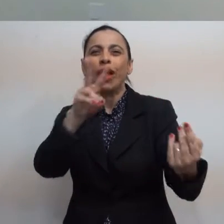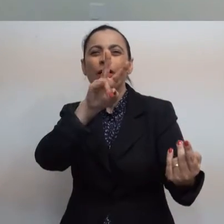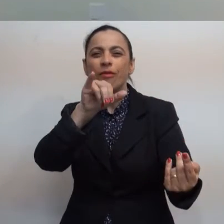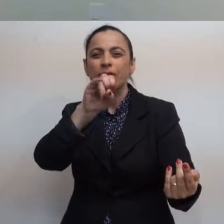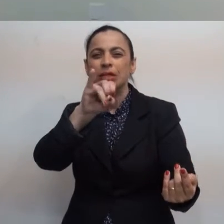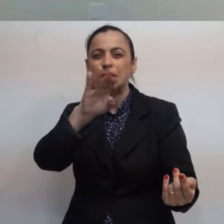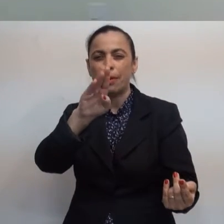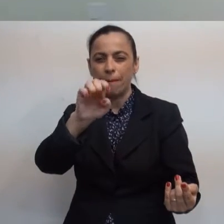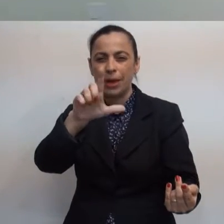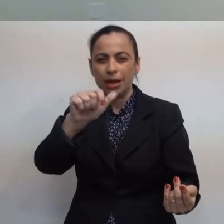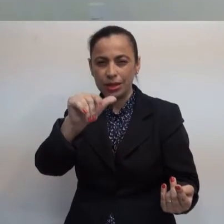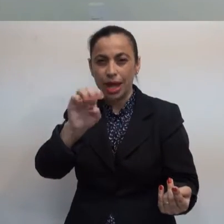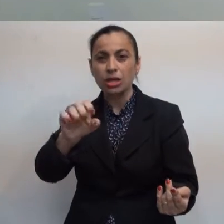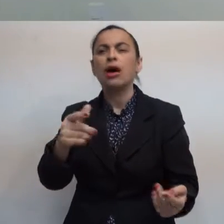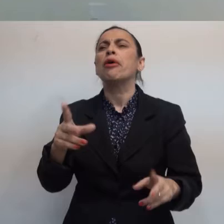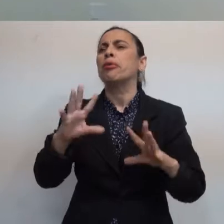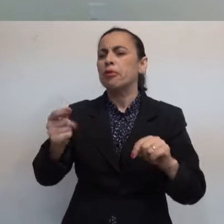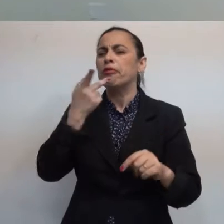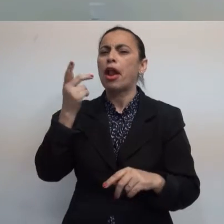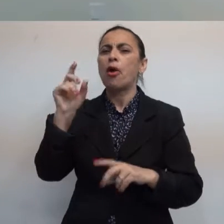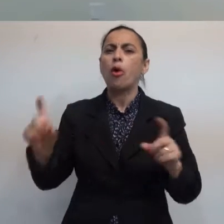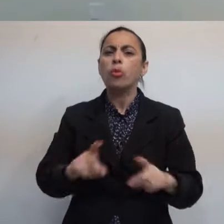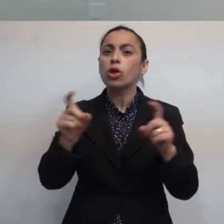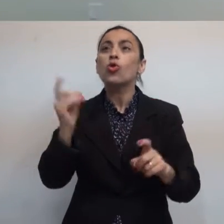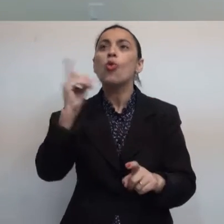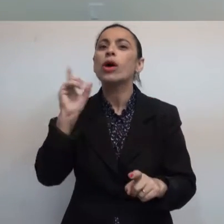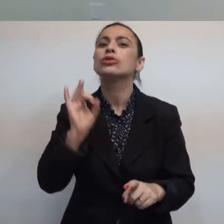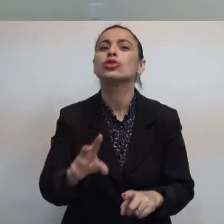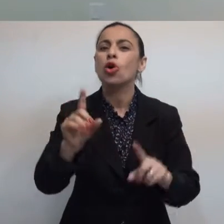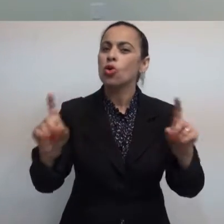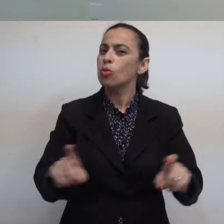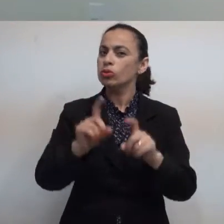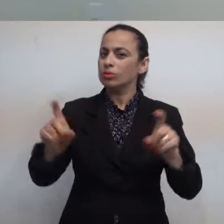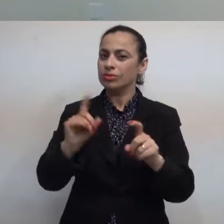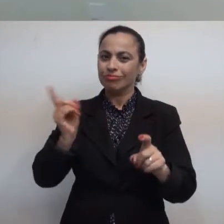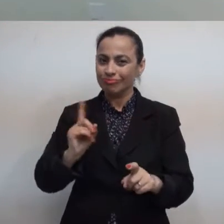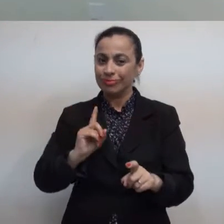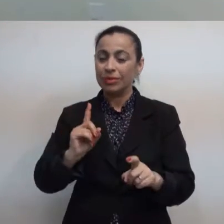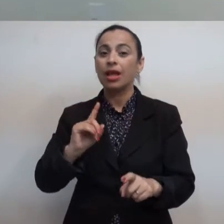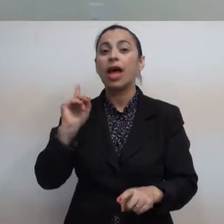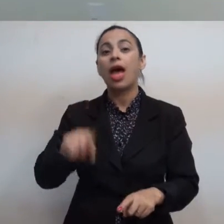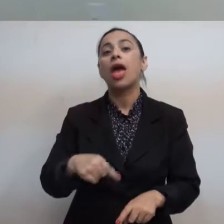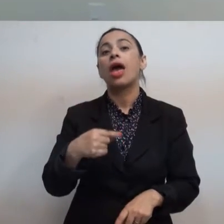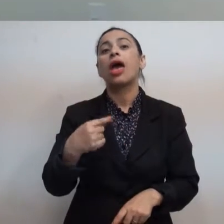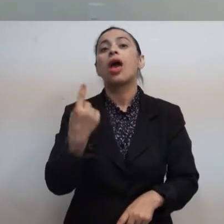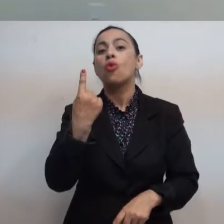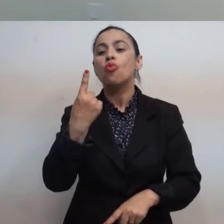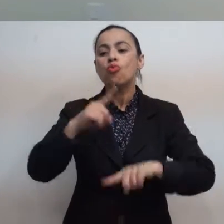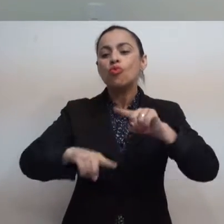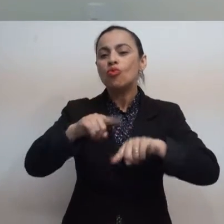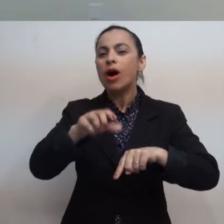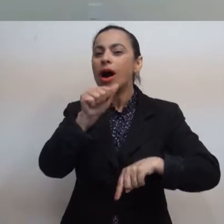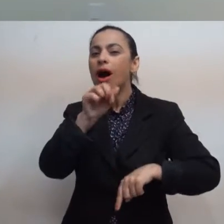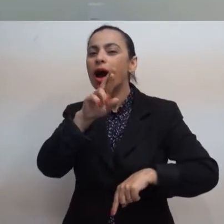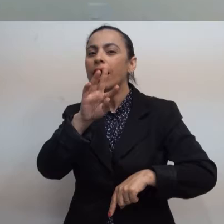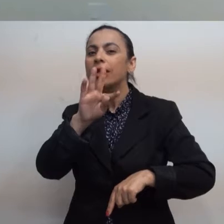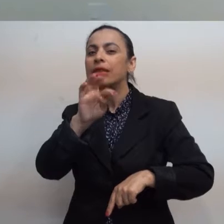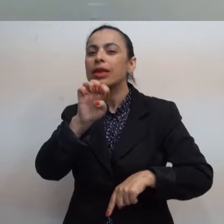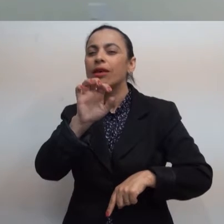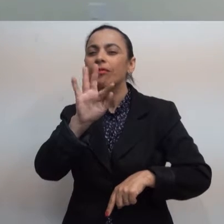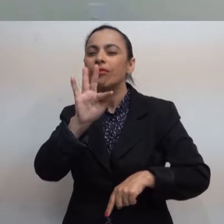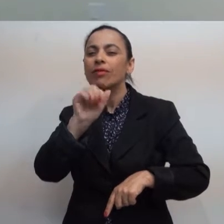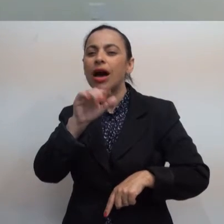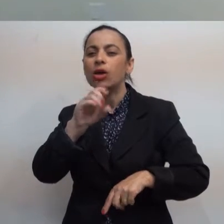visibilidade, apesar de todo mundo falar do computador, não foi só o computador, foi um